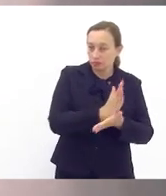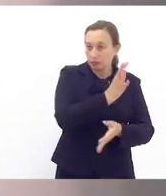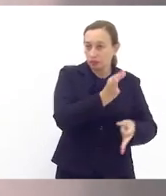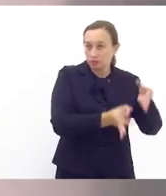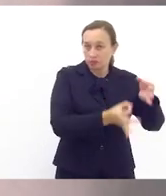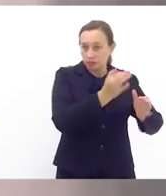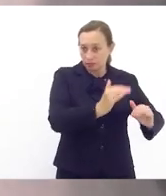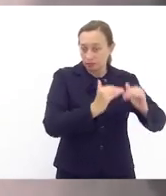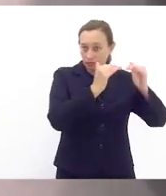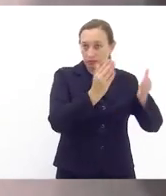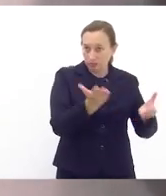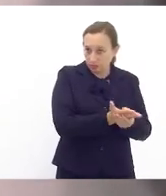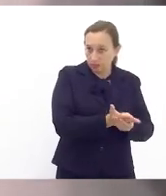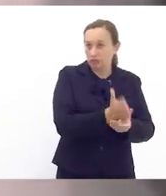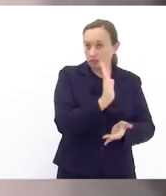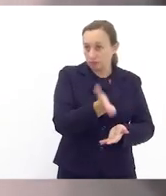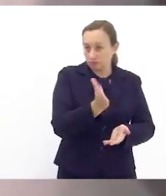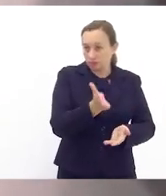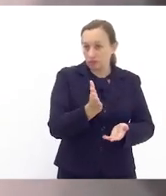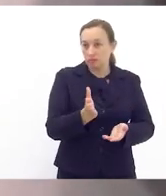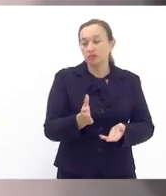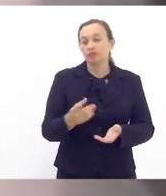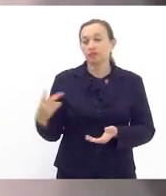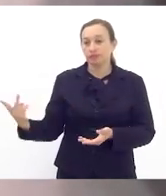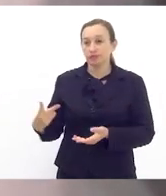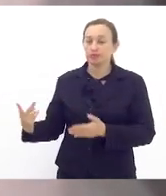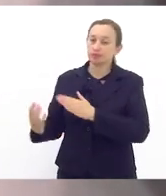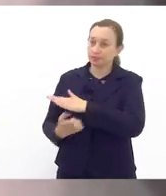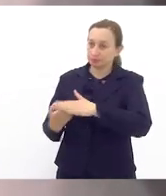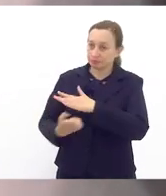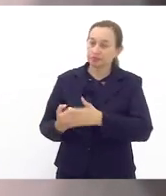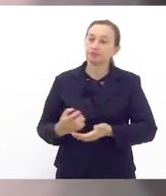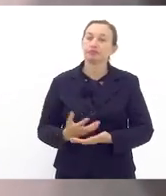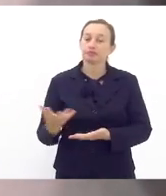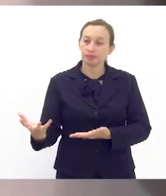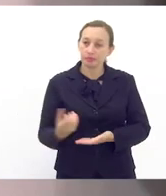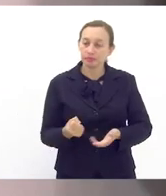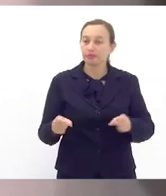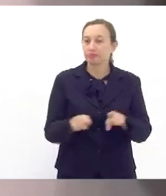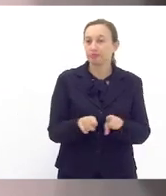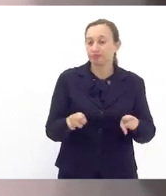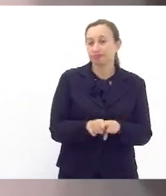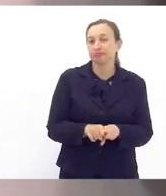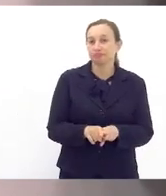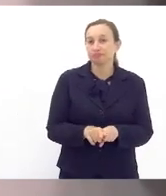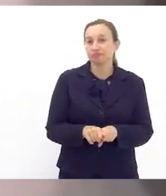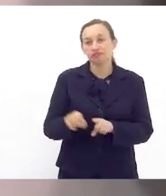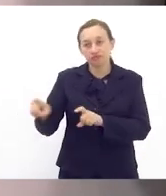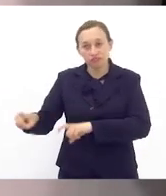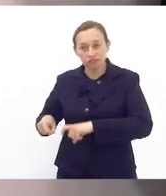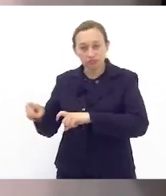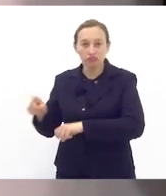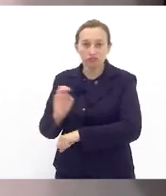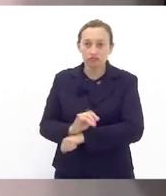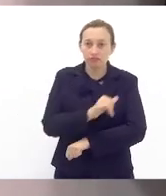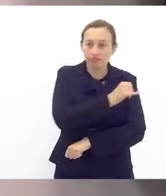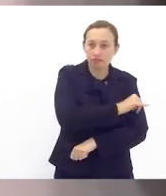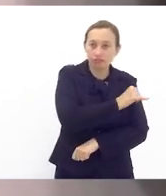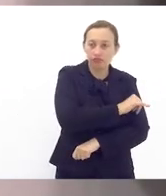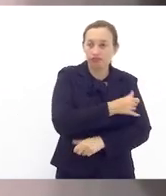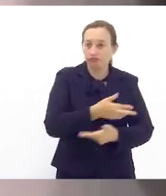feitas com as concessionárias nós recebemos também no interior do Estado do Rio